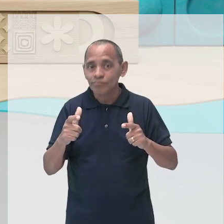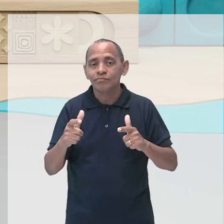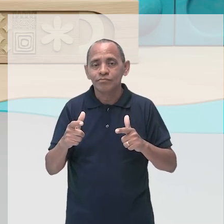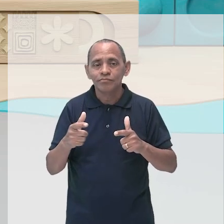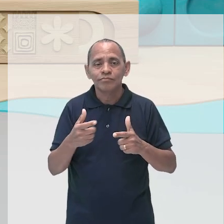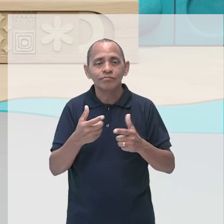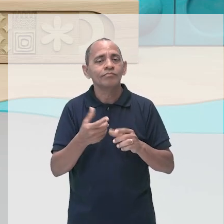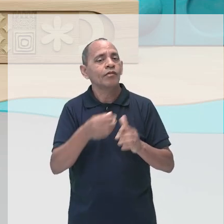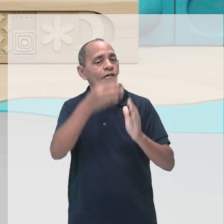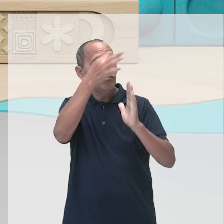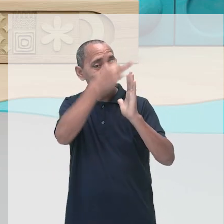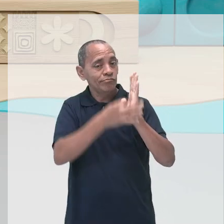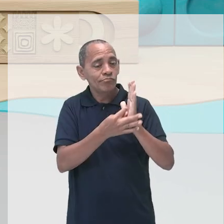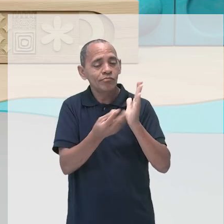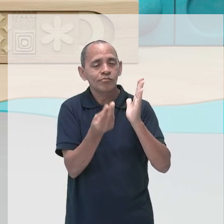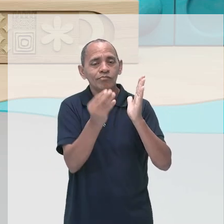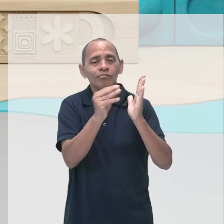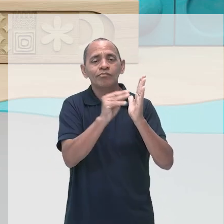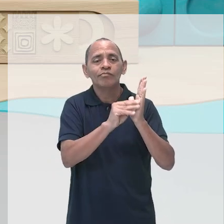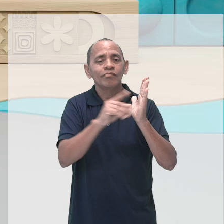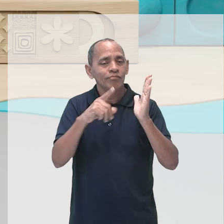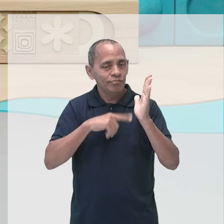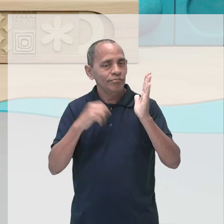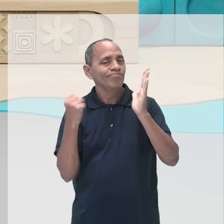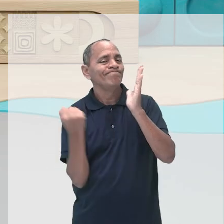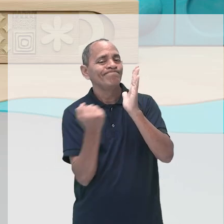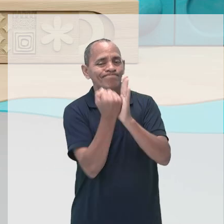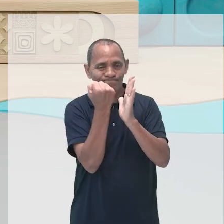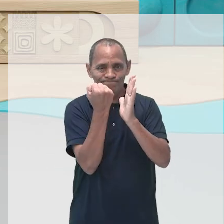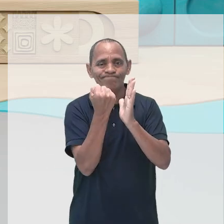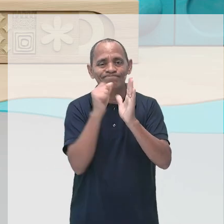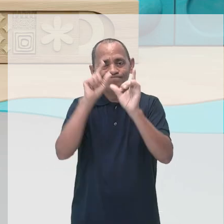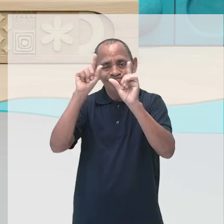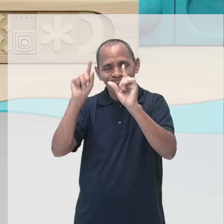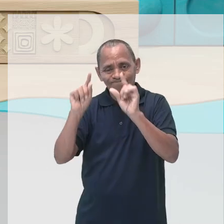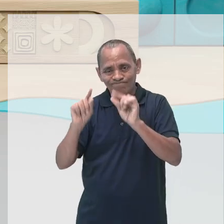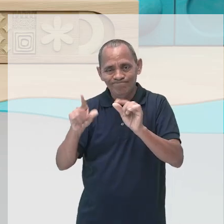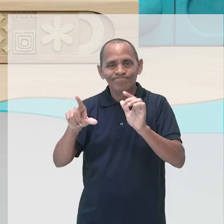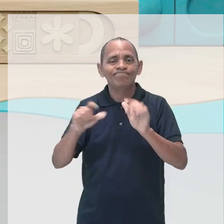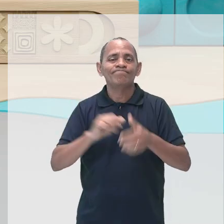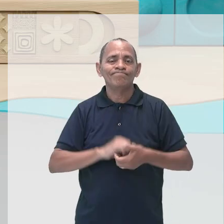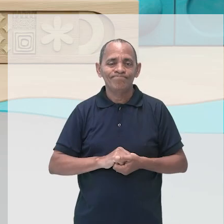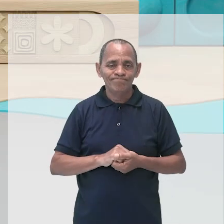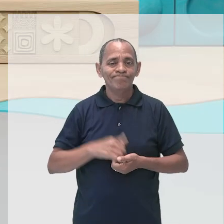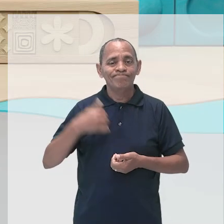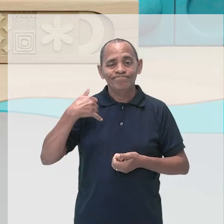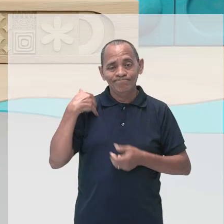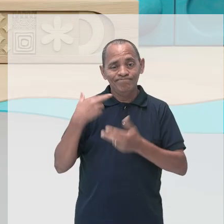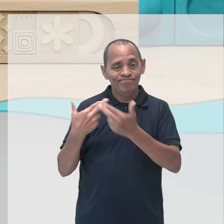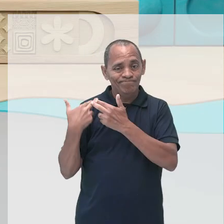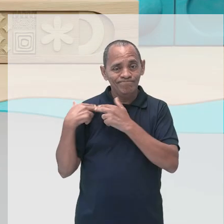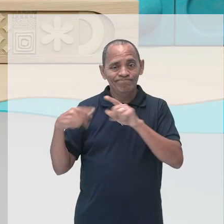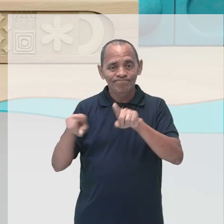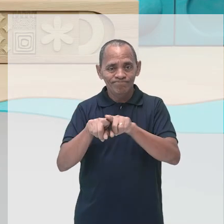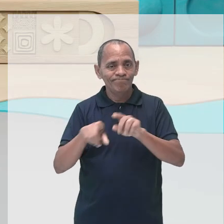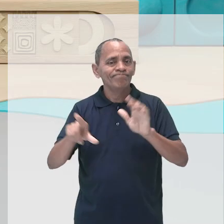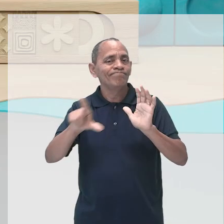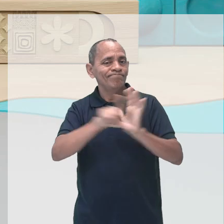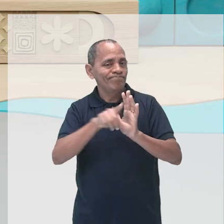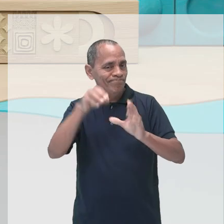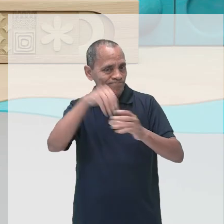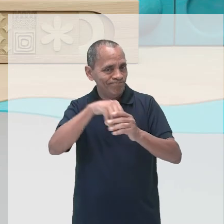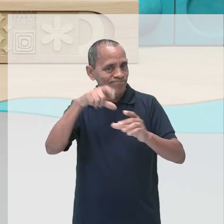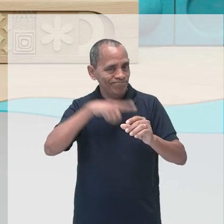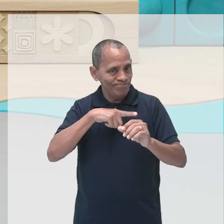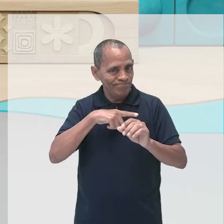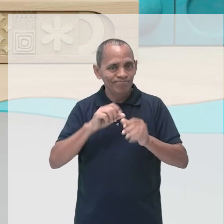que teriam impacto também com essa redução, com a lei. Mais argumentos foram colocados? Olha só,